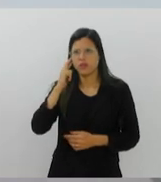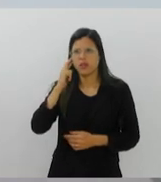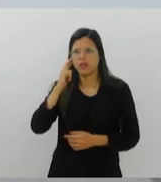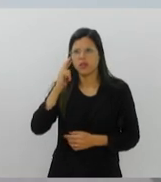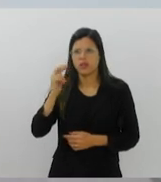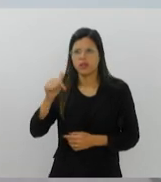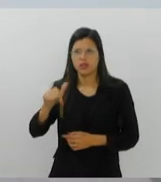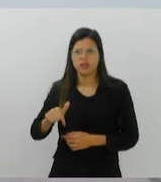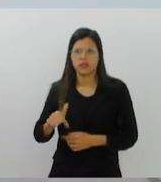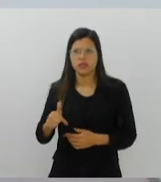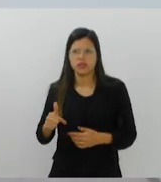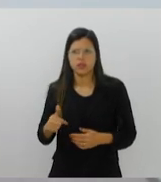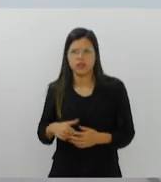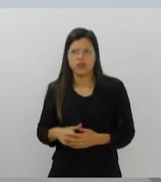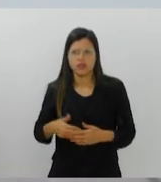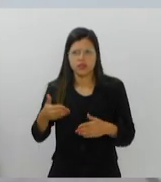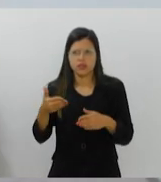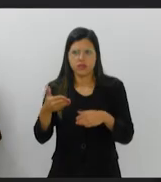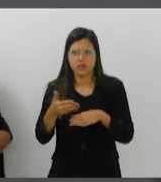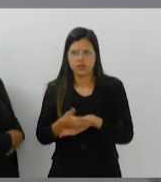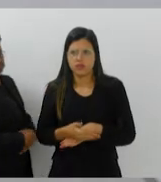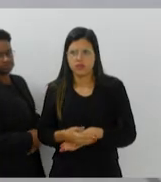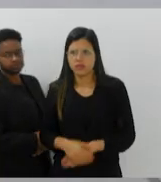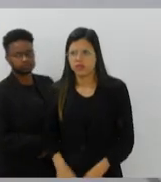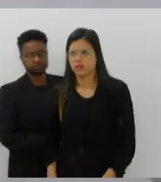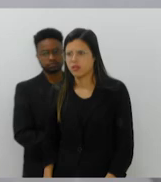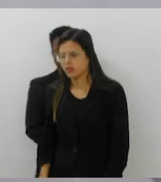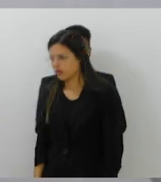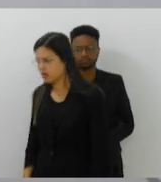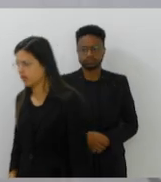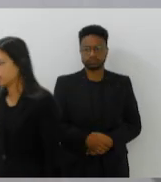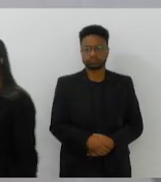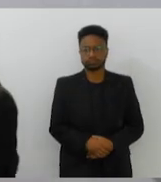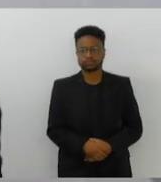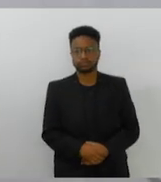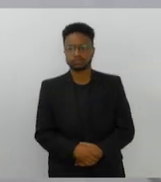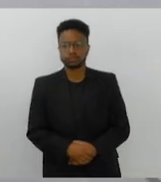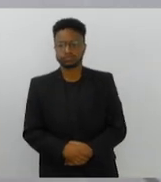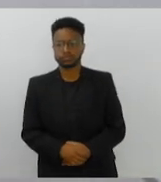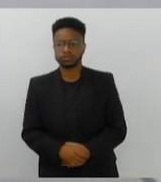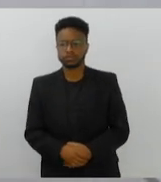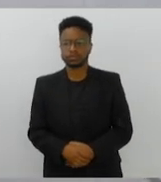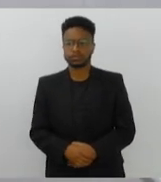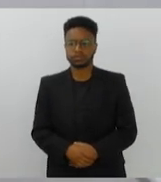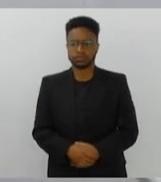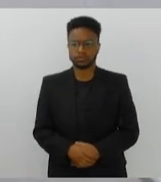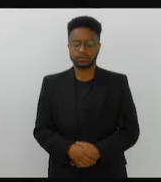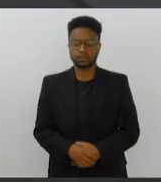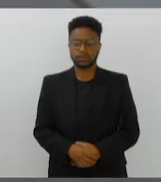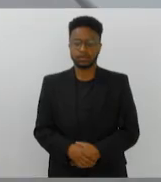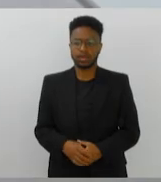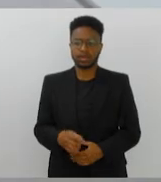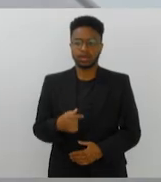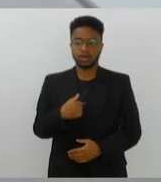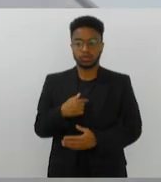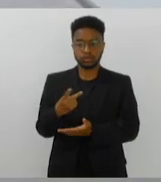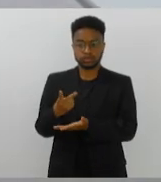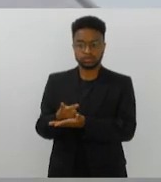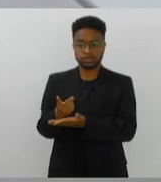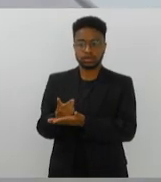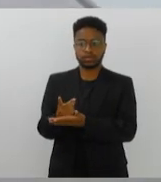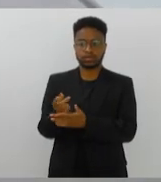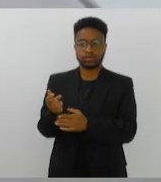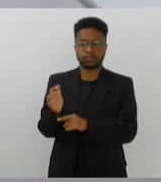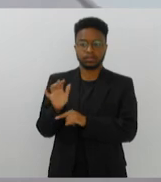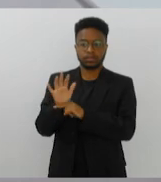e hoje você chegou até aqui. Deus sempre foi com você. E por isso eu